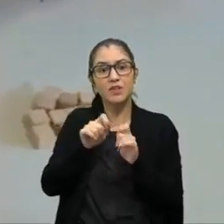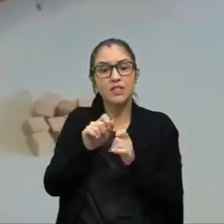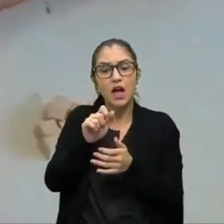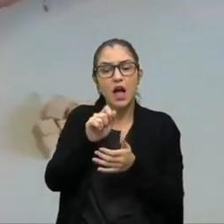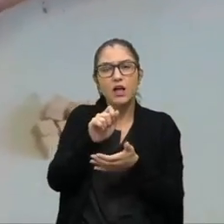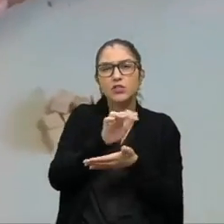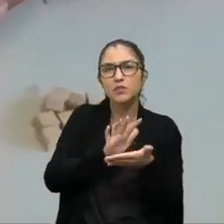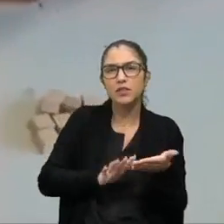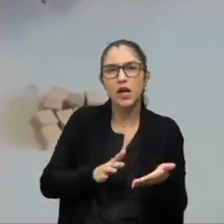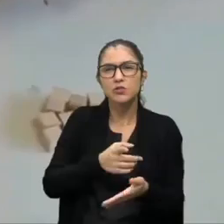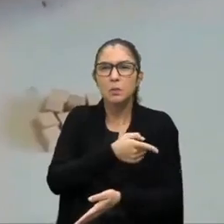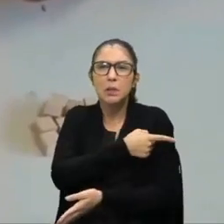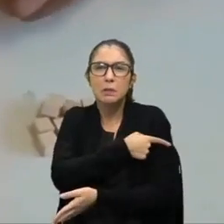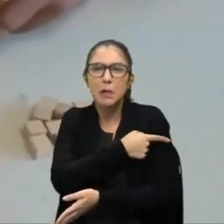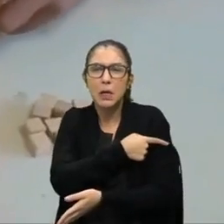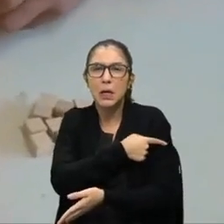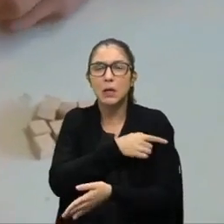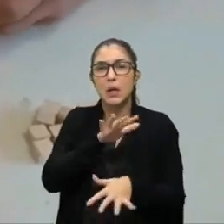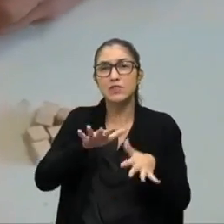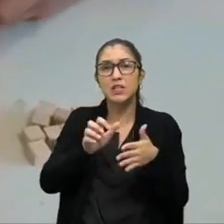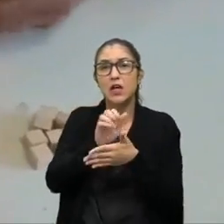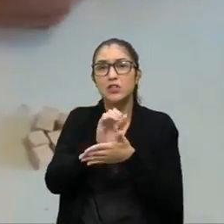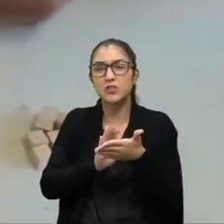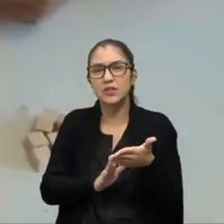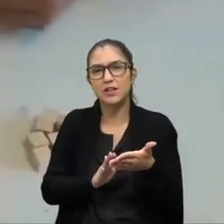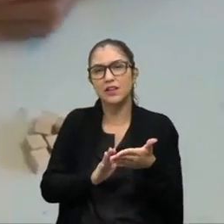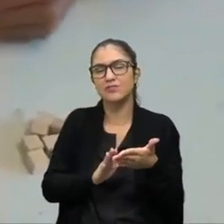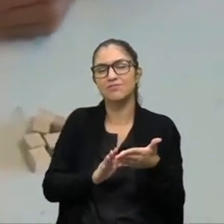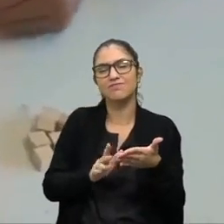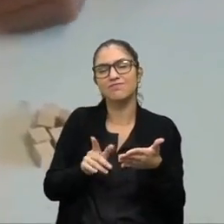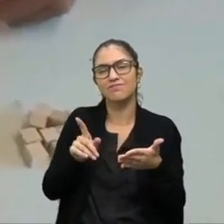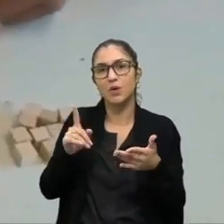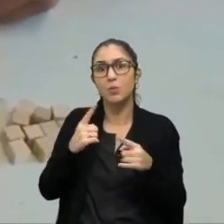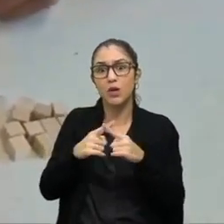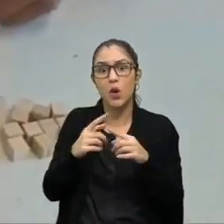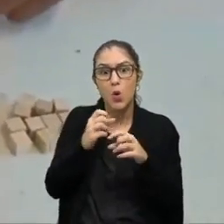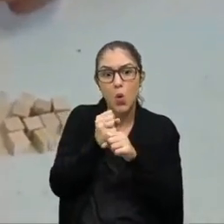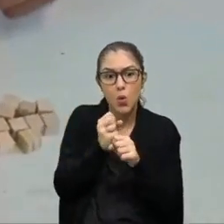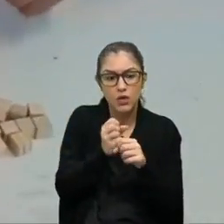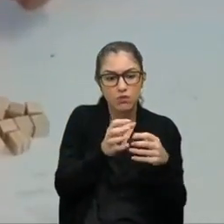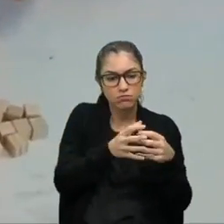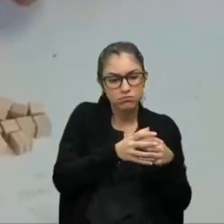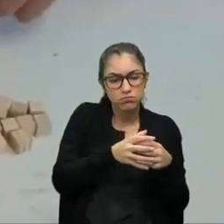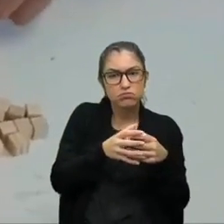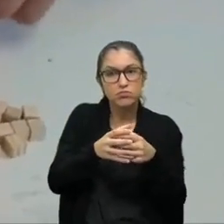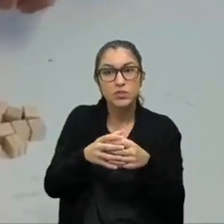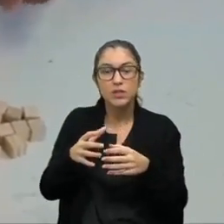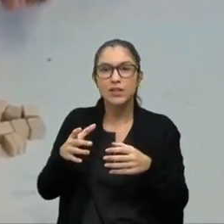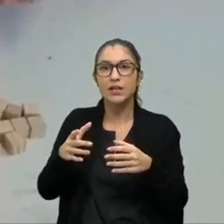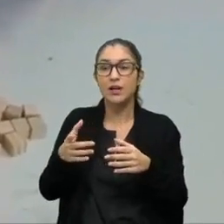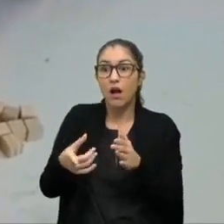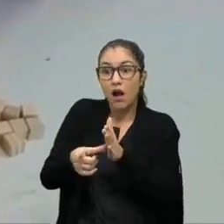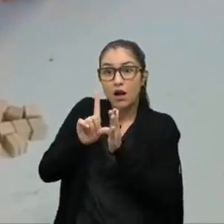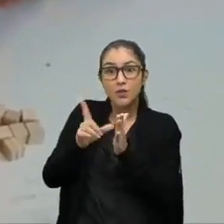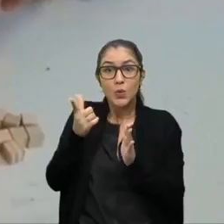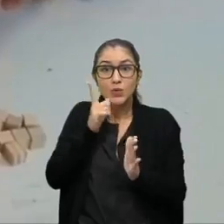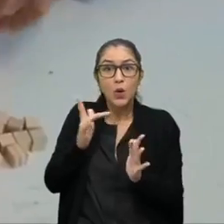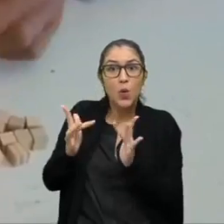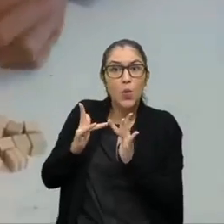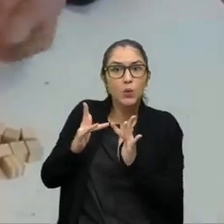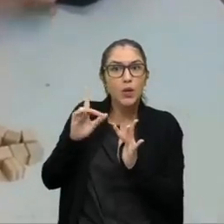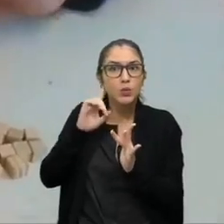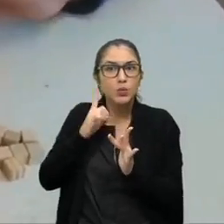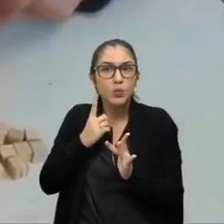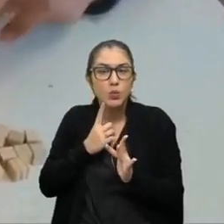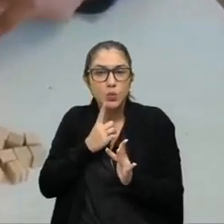atividade de primeiro aninho, às vezes até de pré, que é a questão da contagem. Então, por isso que a gente fala, quanto mais cedo ele tiver contato com